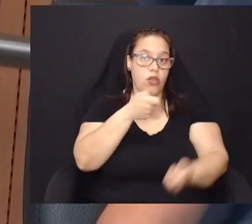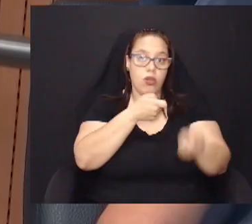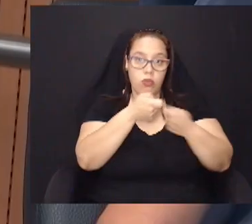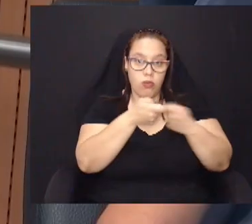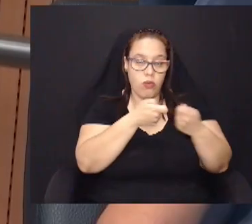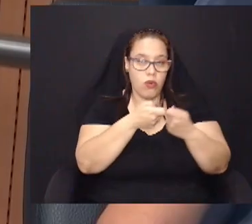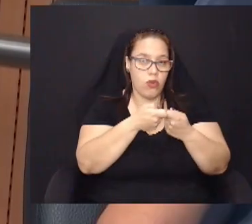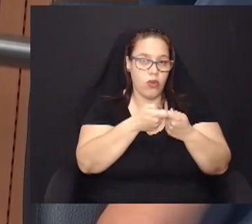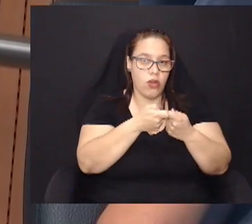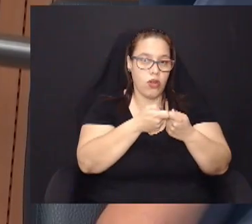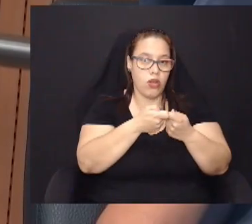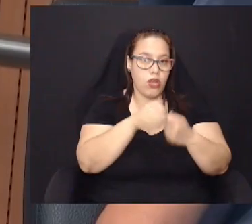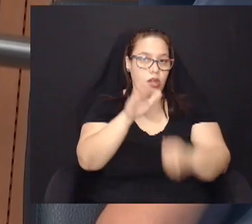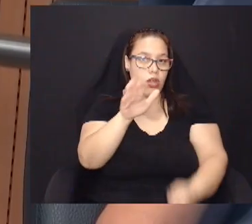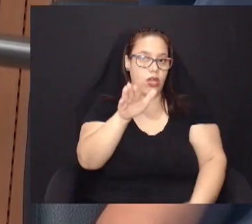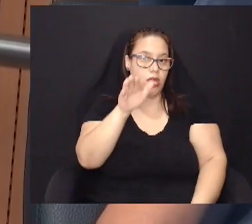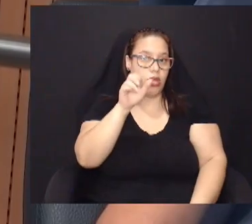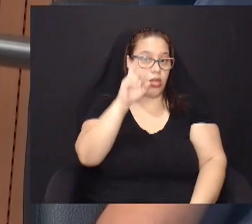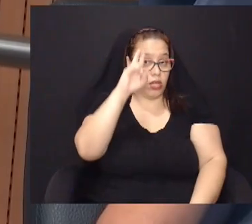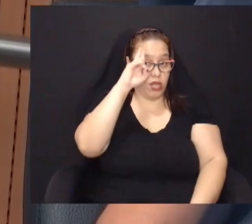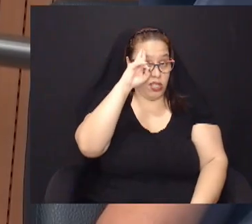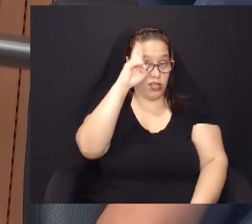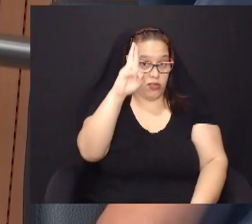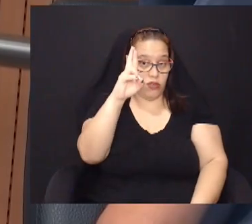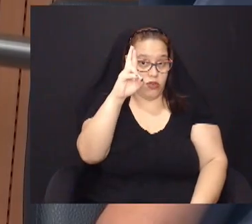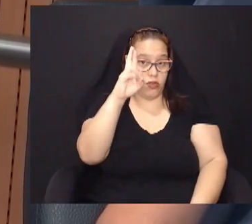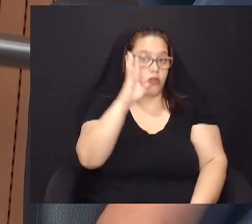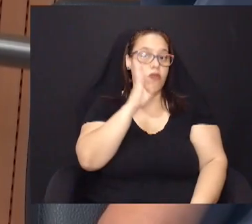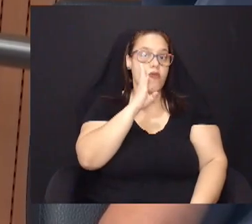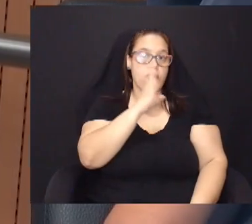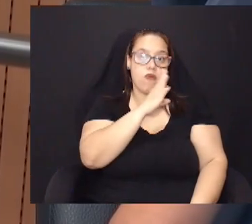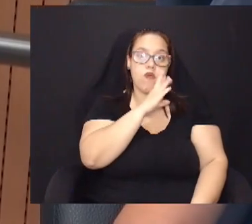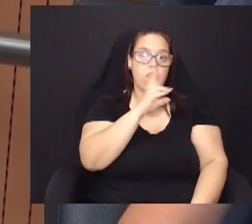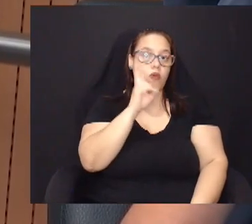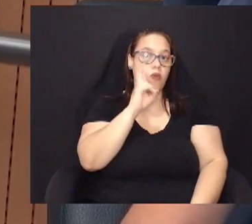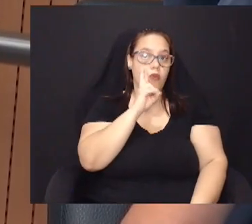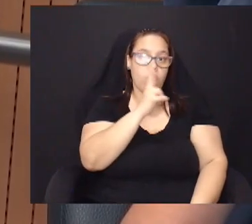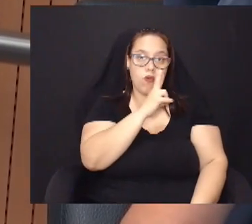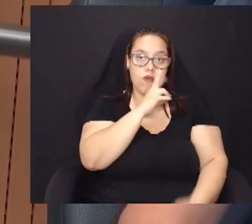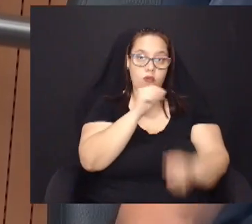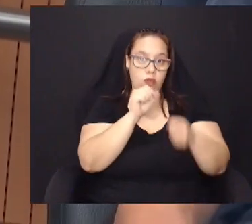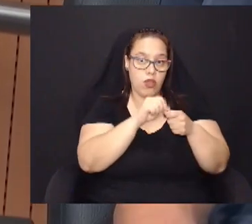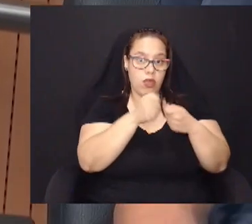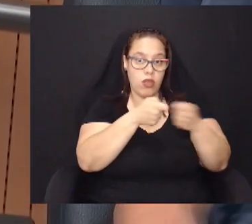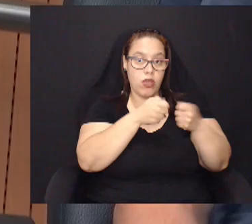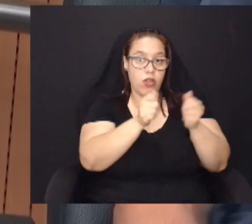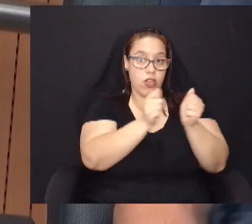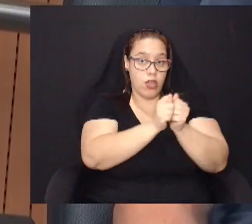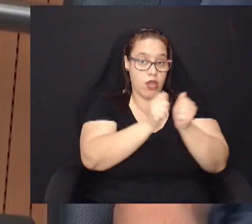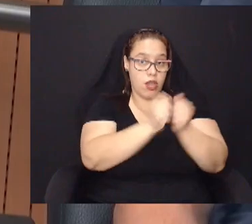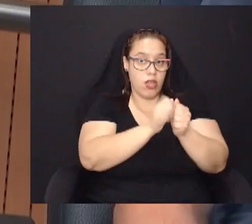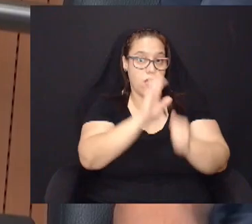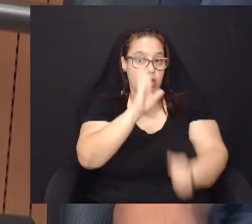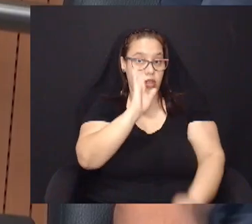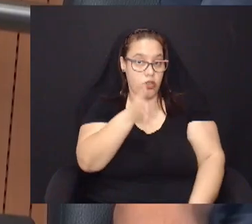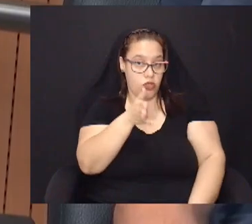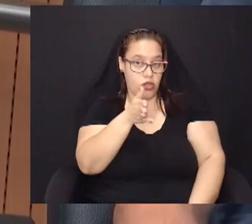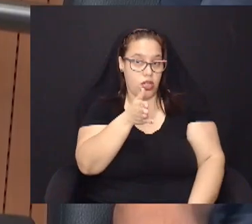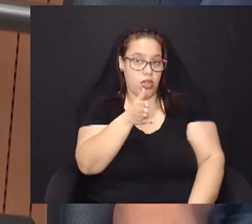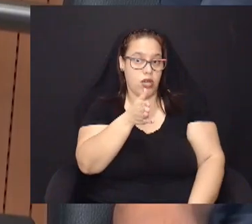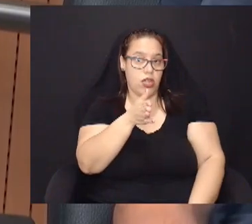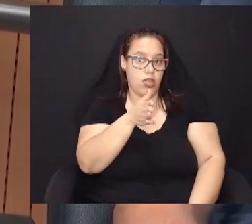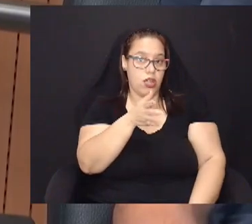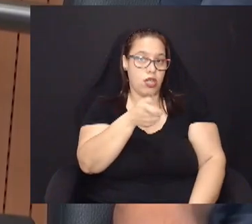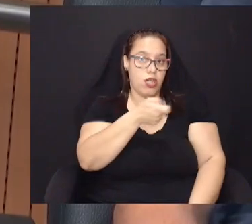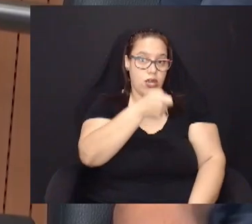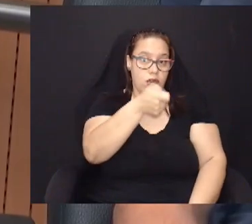ele não chamar o responsável ali do bar ou do restaurante para fazer essa medição junto. Ele já vem com o medidor